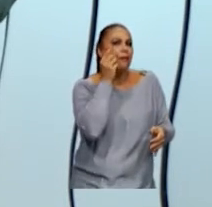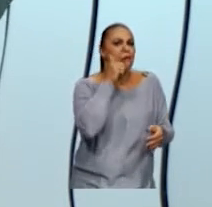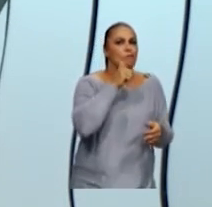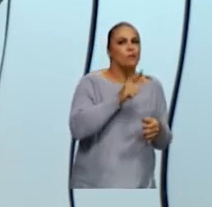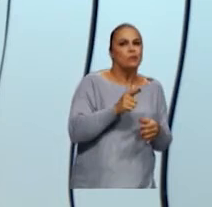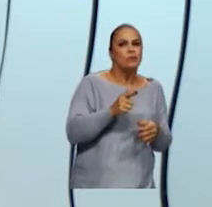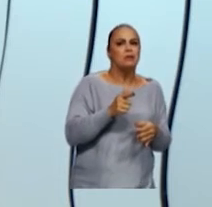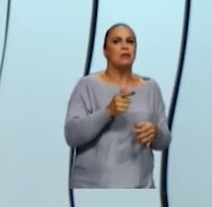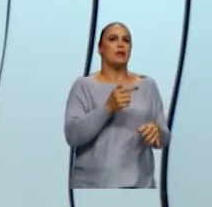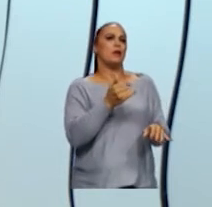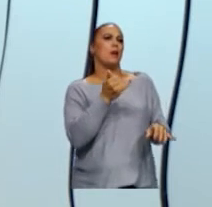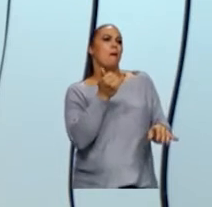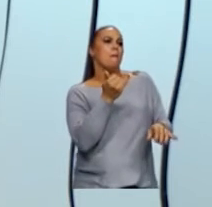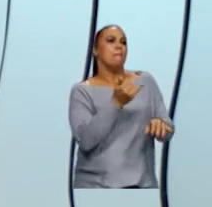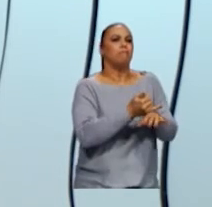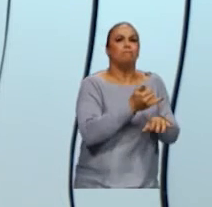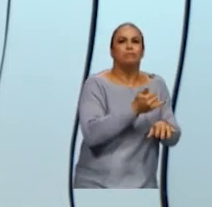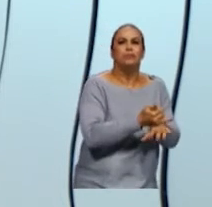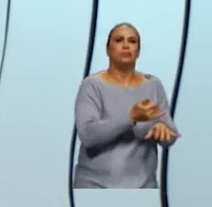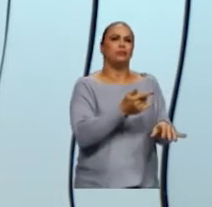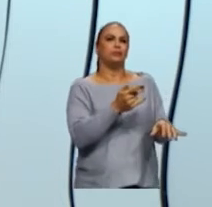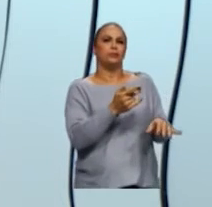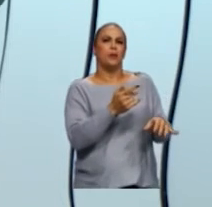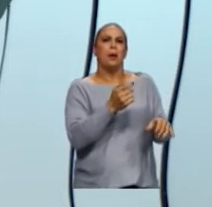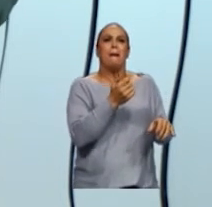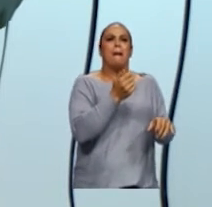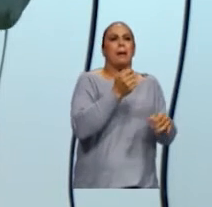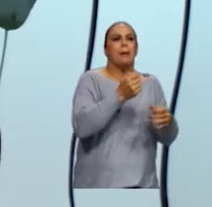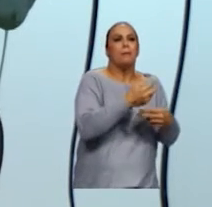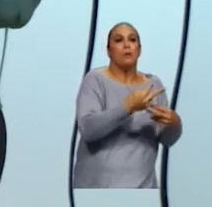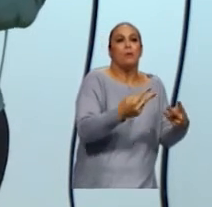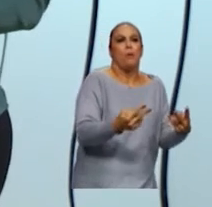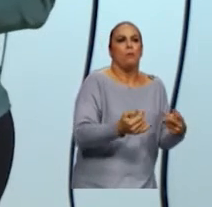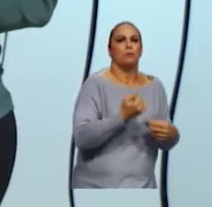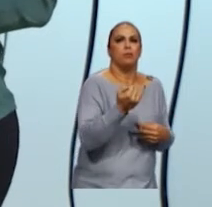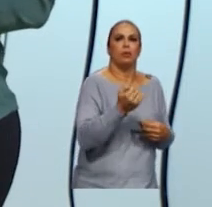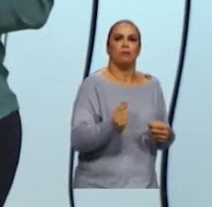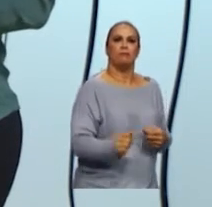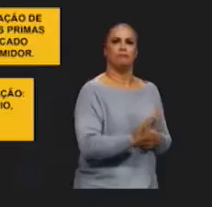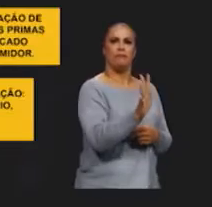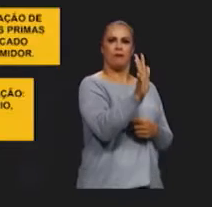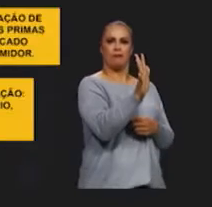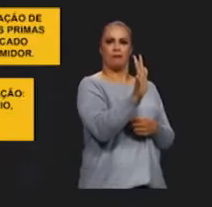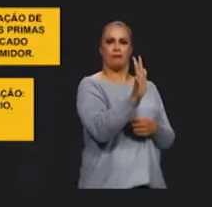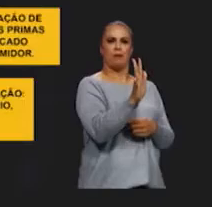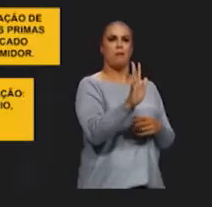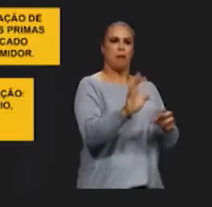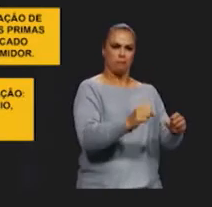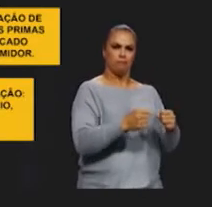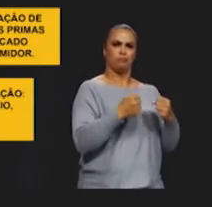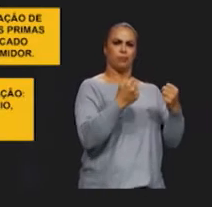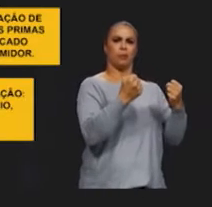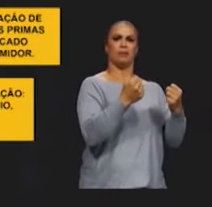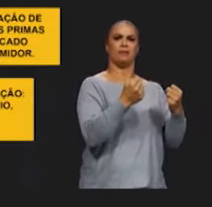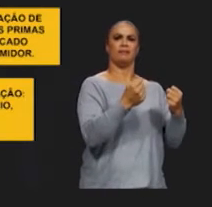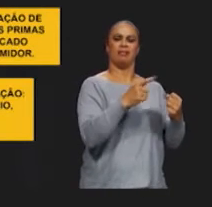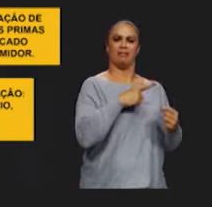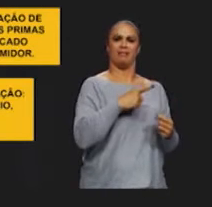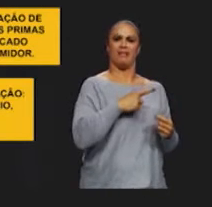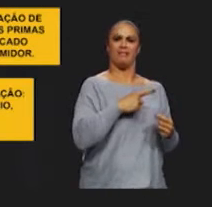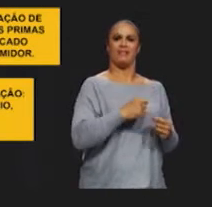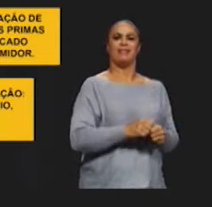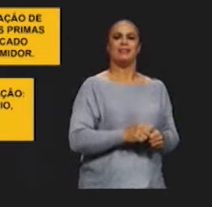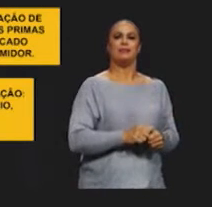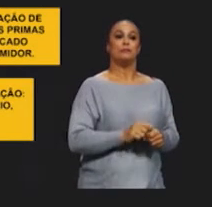esse intercâmbio, essas trocas e se fortalecer no cenário europeu, principalmente. E